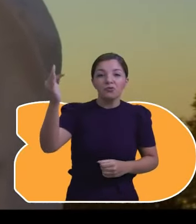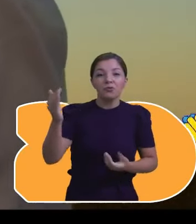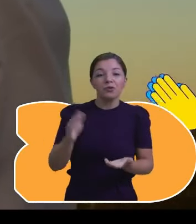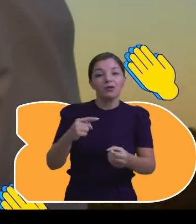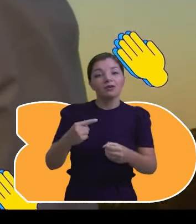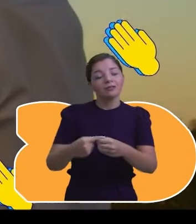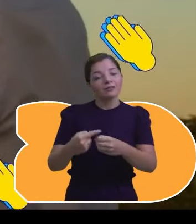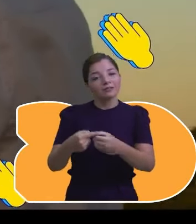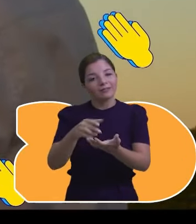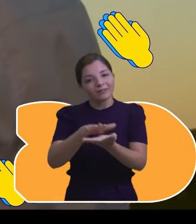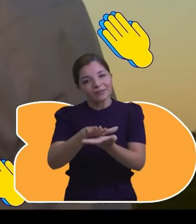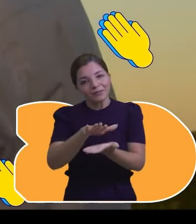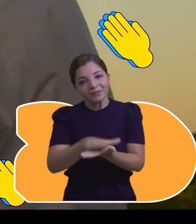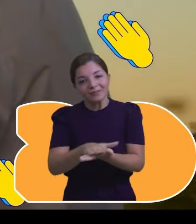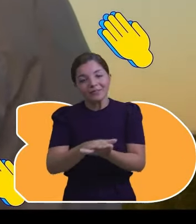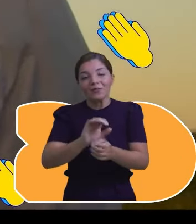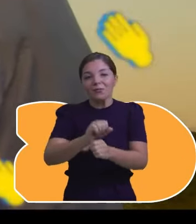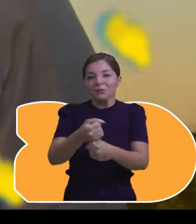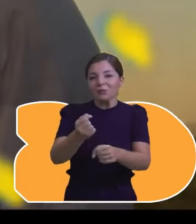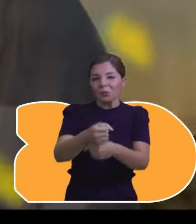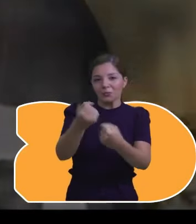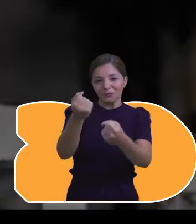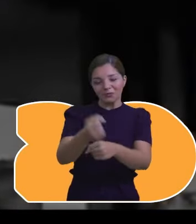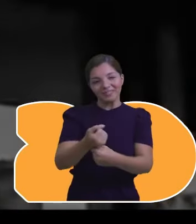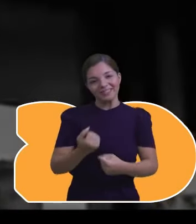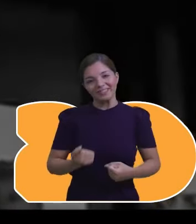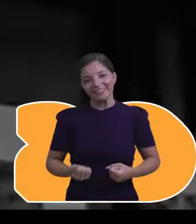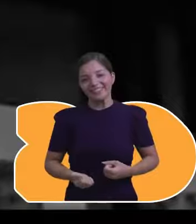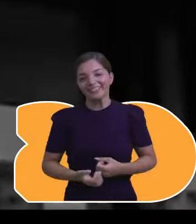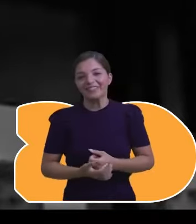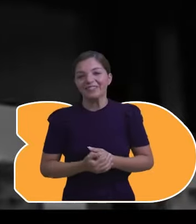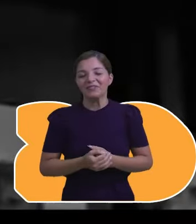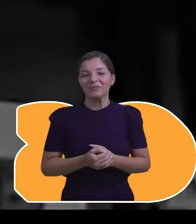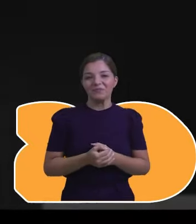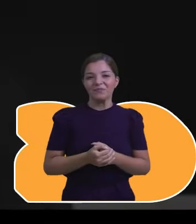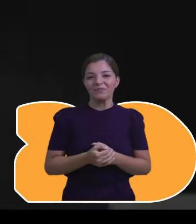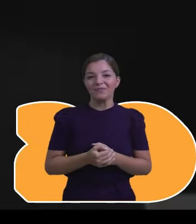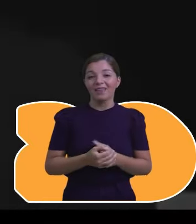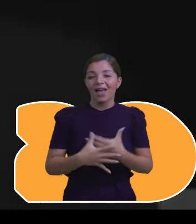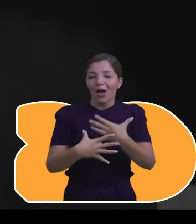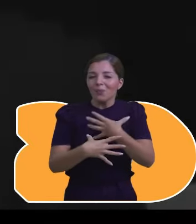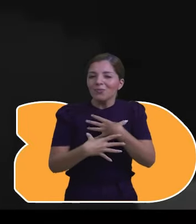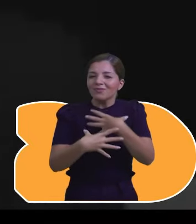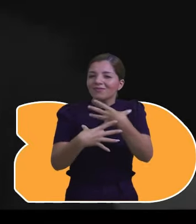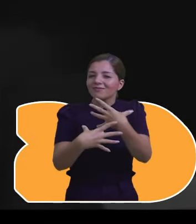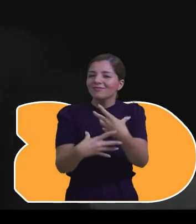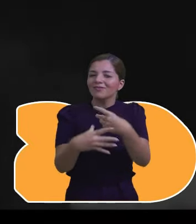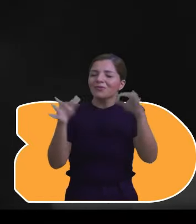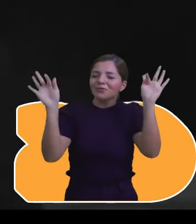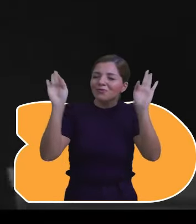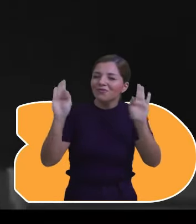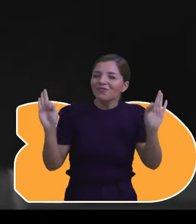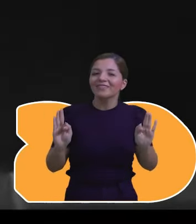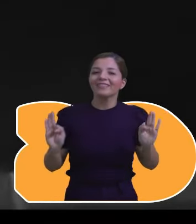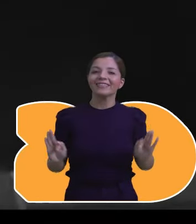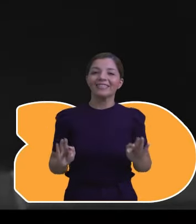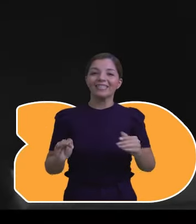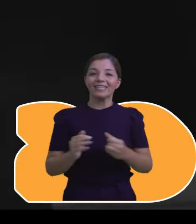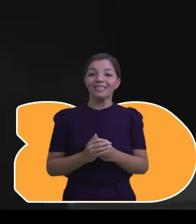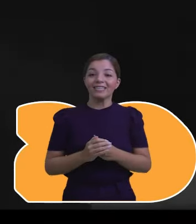Constrói com nossas próprias mãos. Fico feliz ao me reencontrar com esta